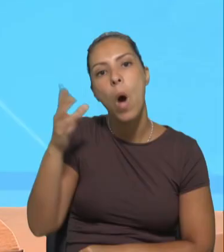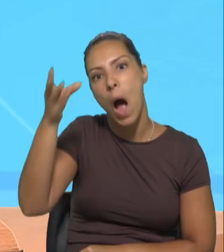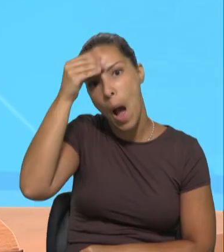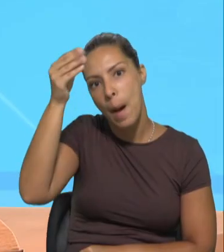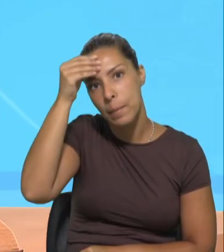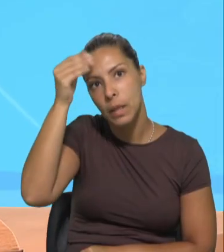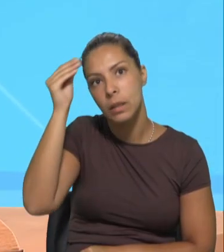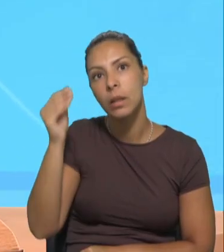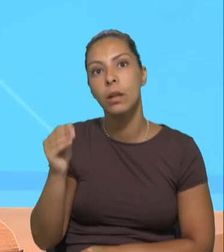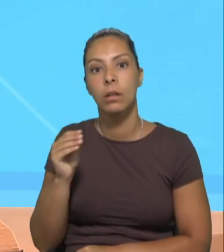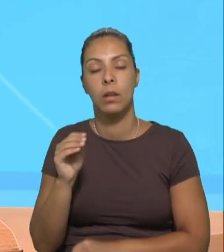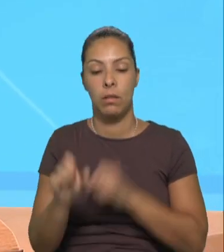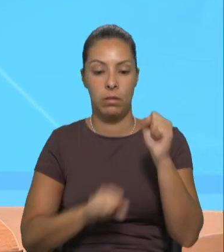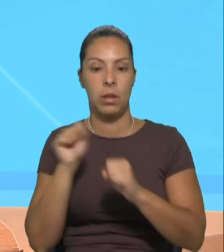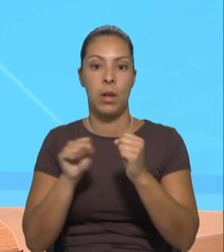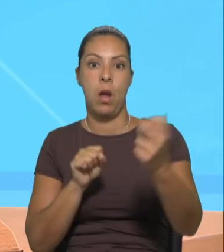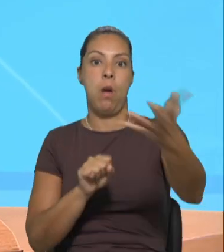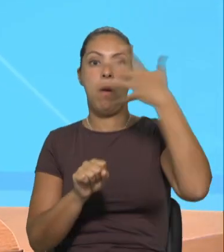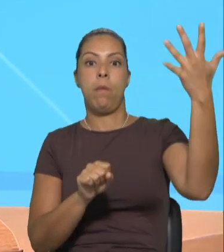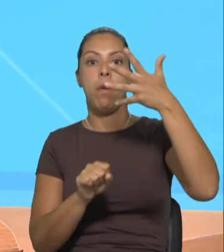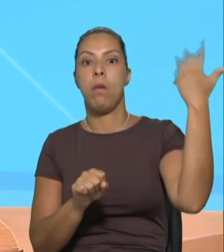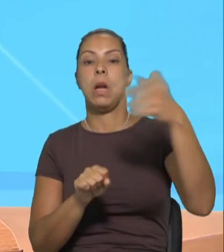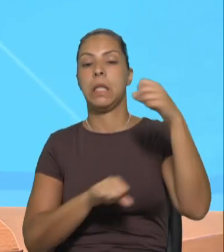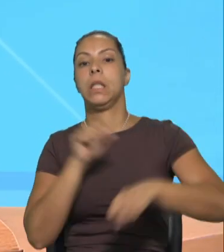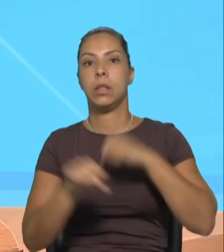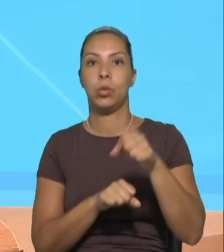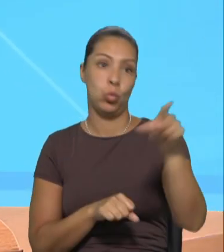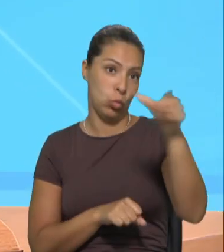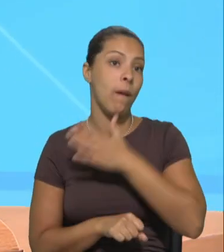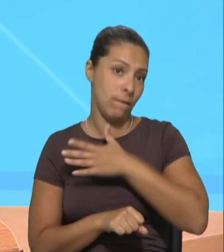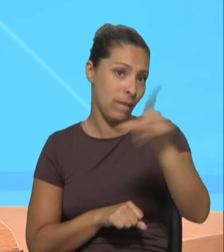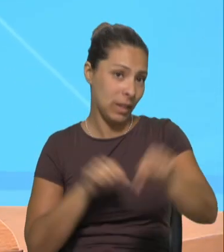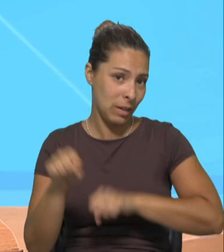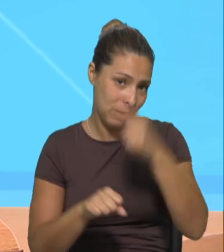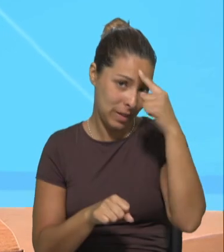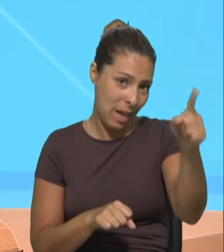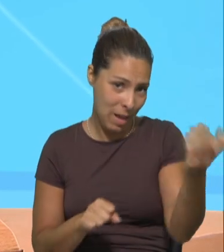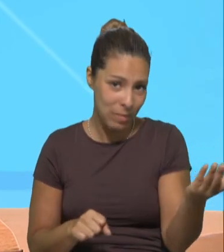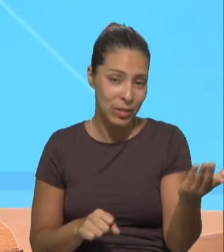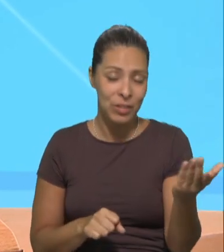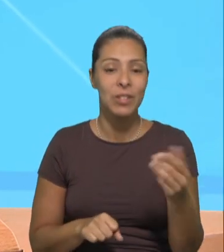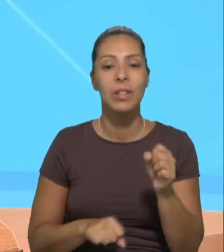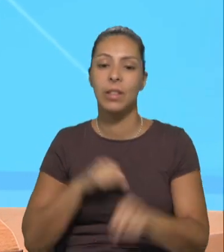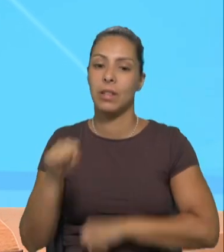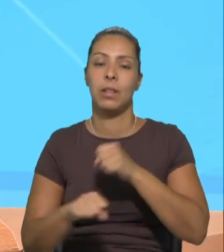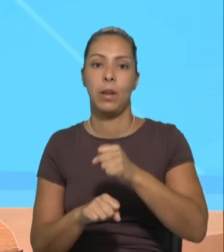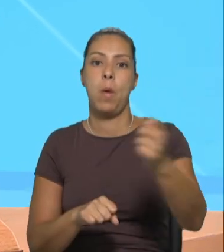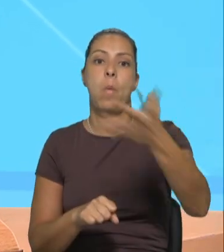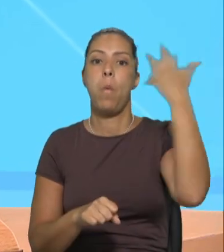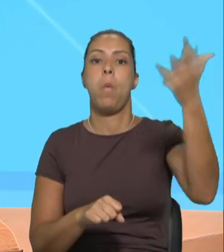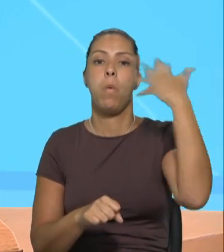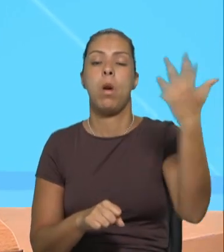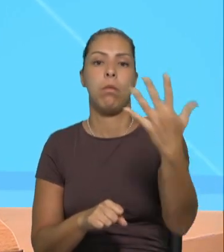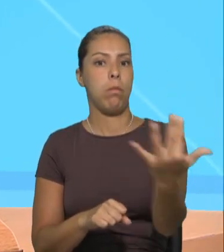quando o vento bate de frente, de facto, e tu gostas de bicicleta e também sabes isso do que eu estou a dizer, sim. Quando o vento bate de frente, de